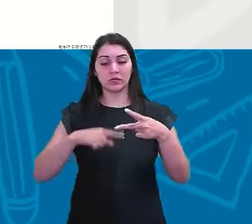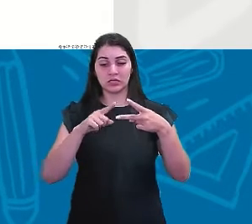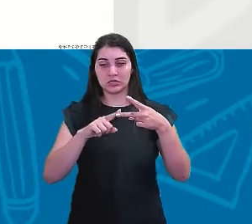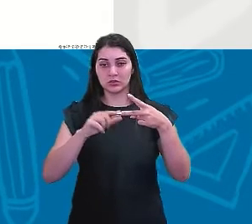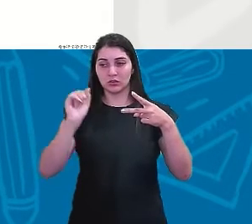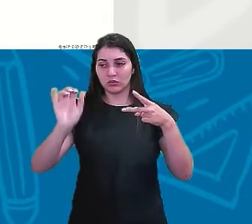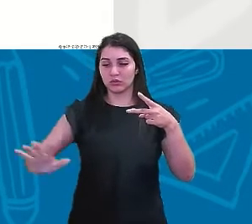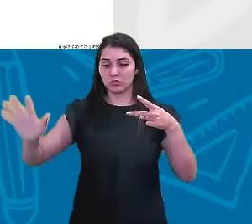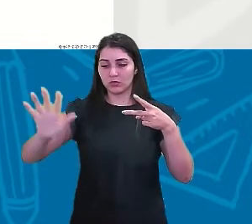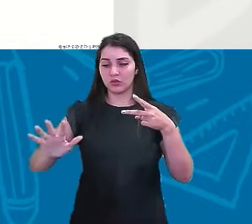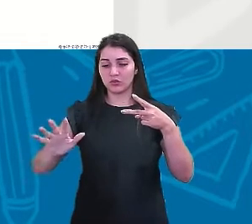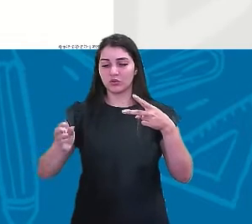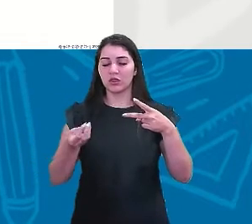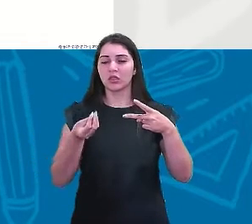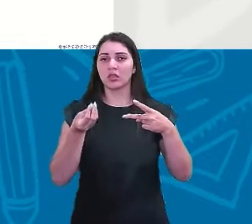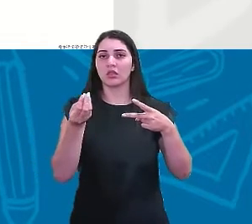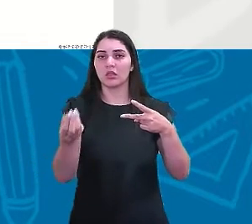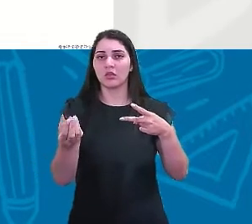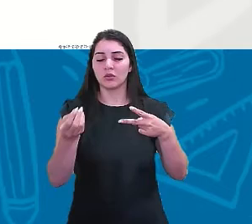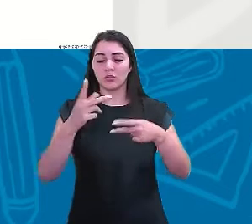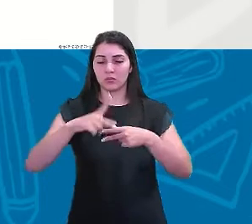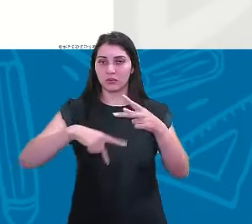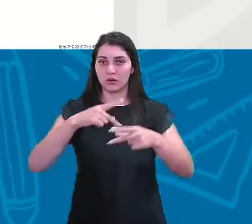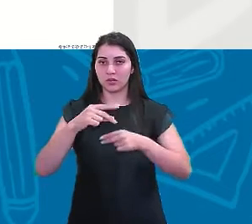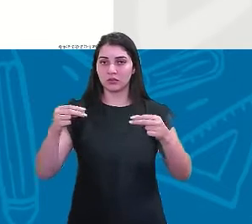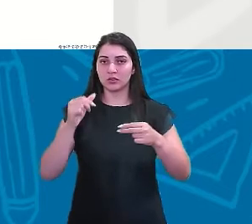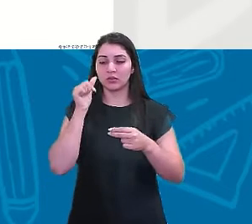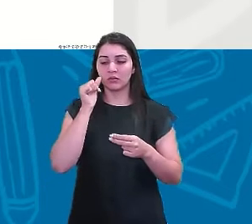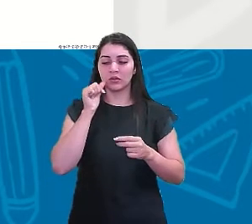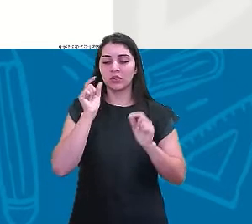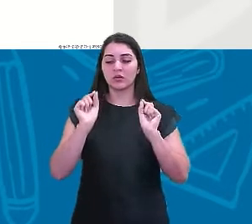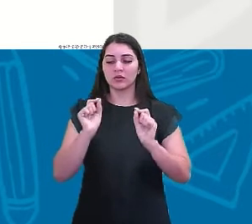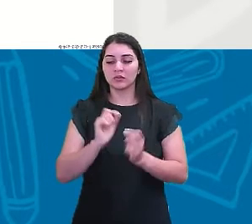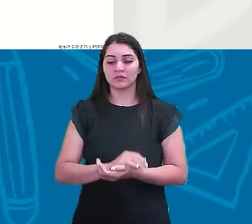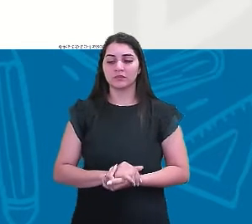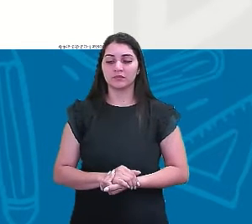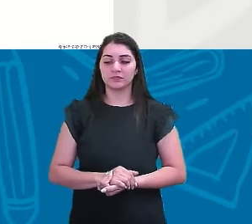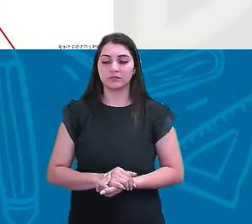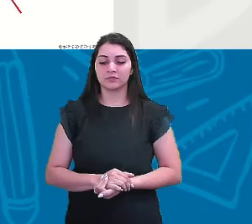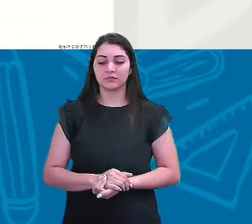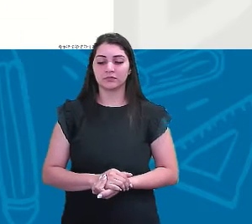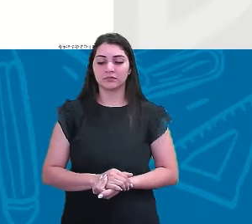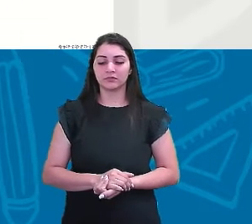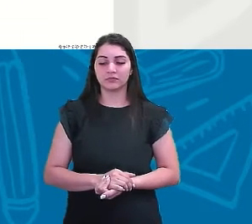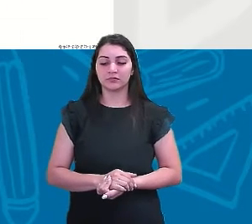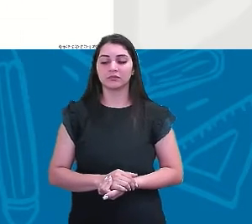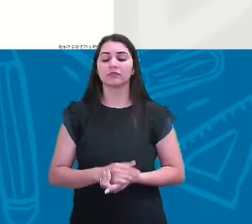que é o menino dando presente à menina. E aí, se encaixa em qual frase? Vamos ver?